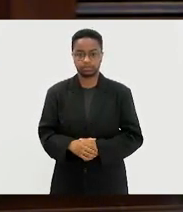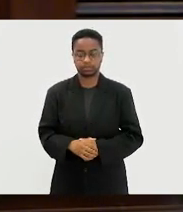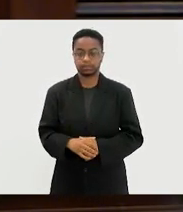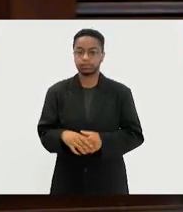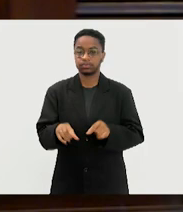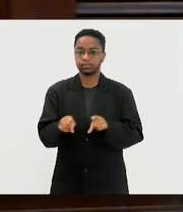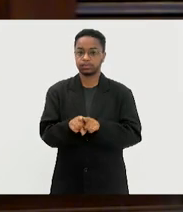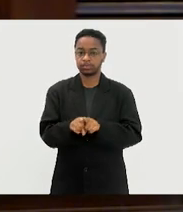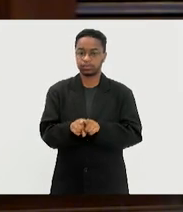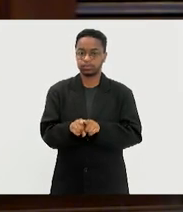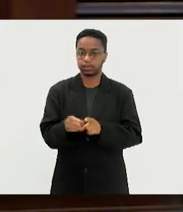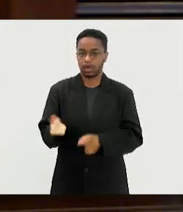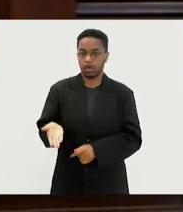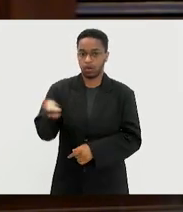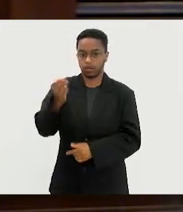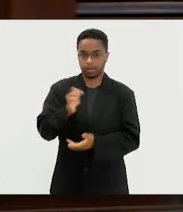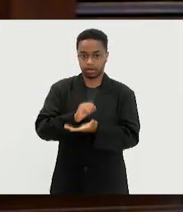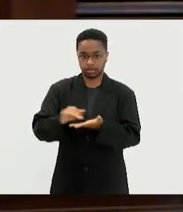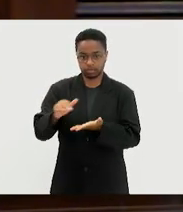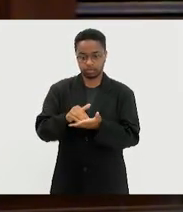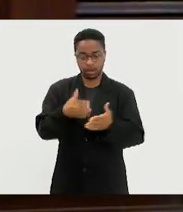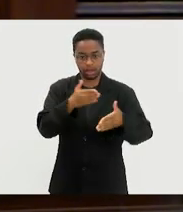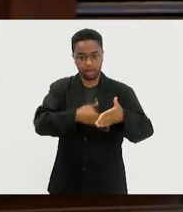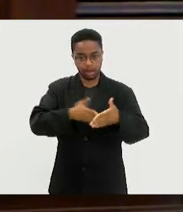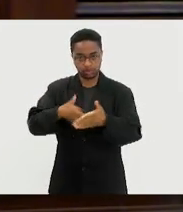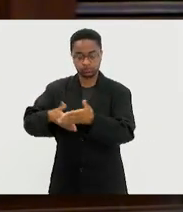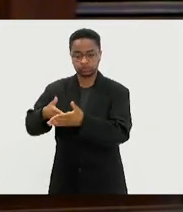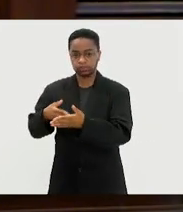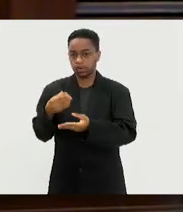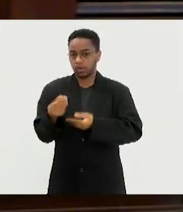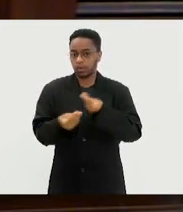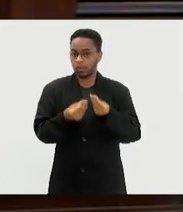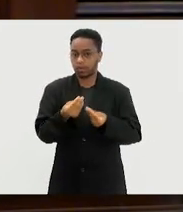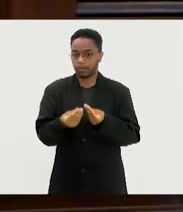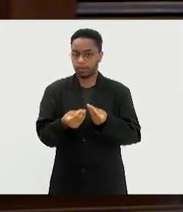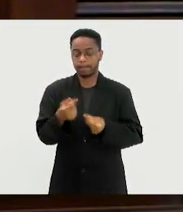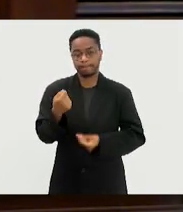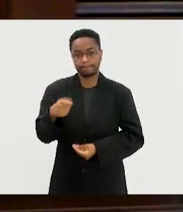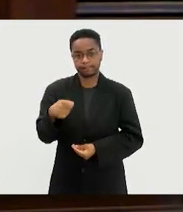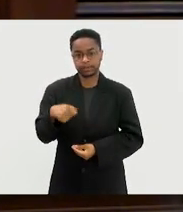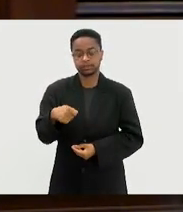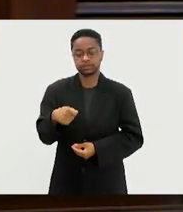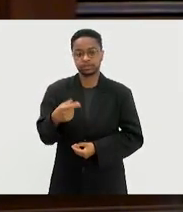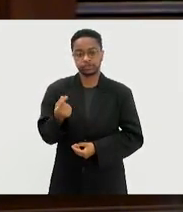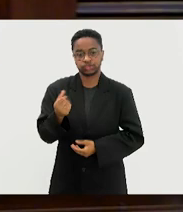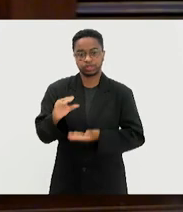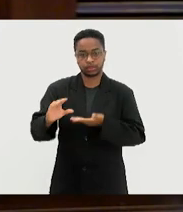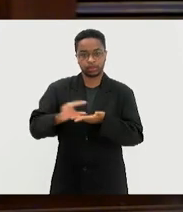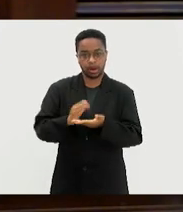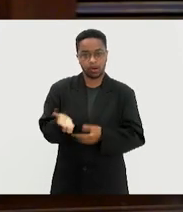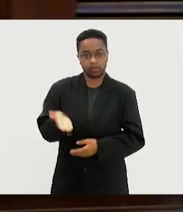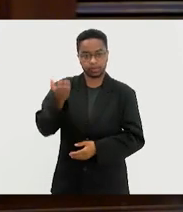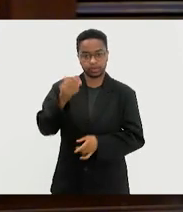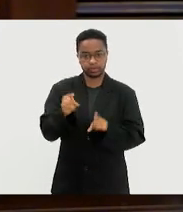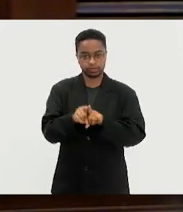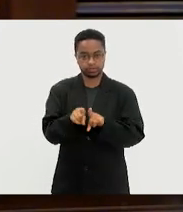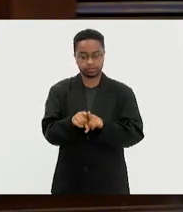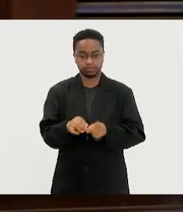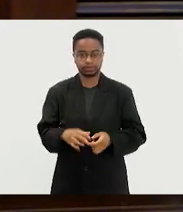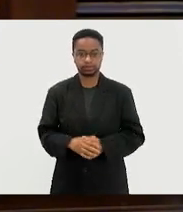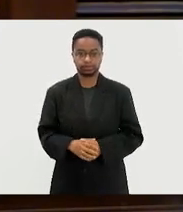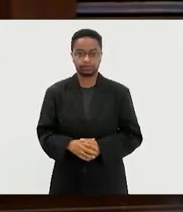aumentos de despesa, tem que haver aumento de receita. E